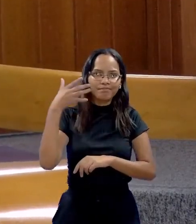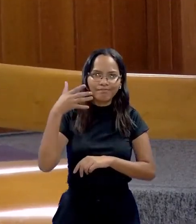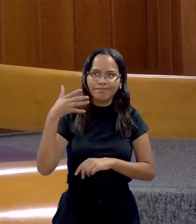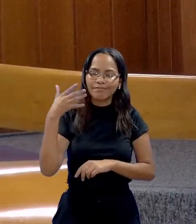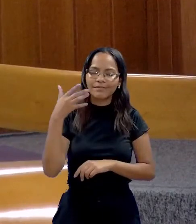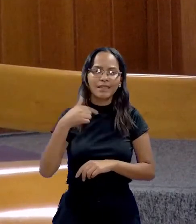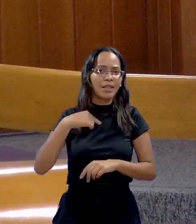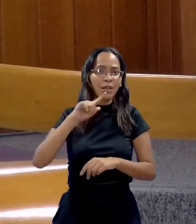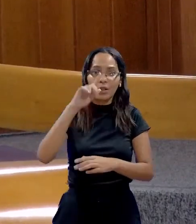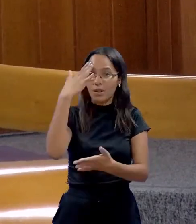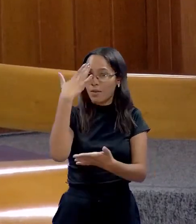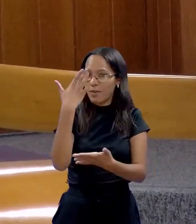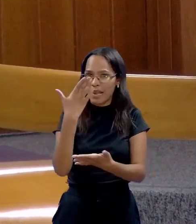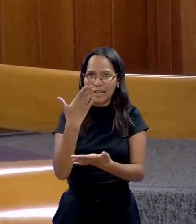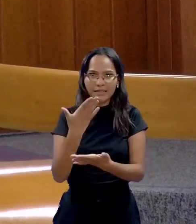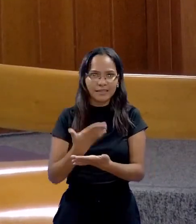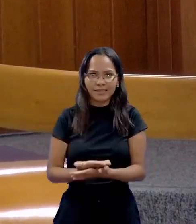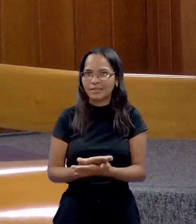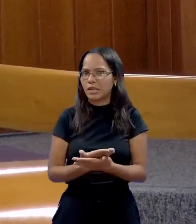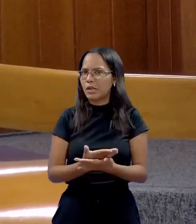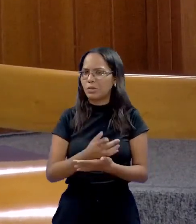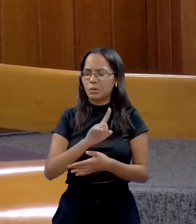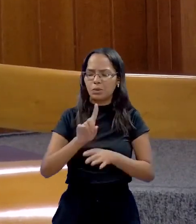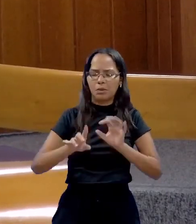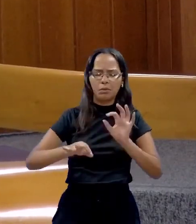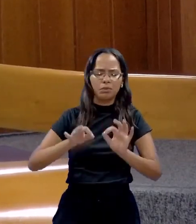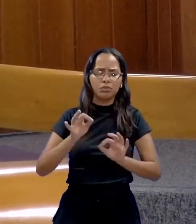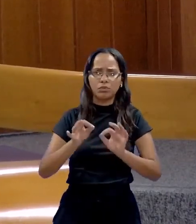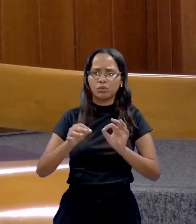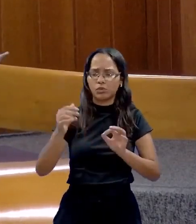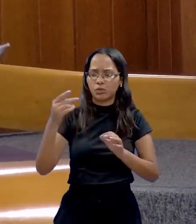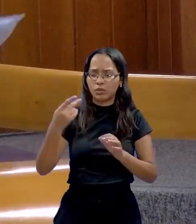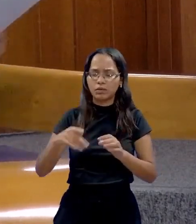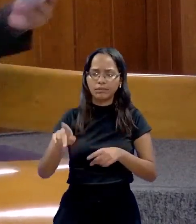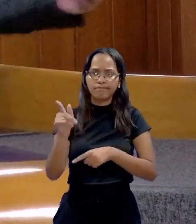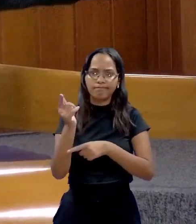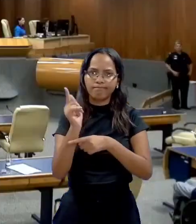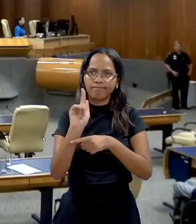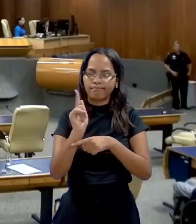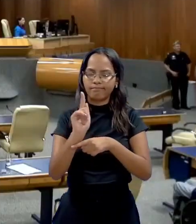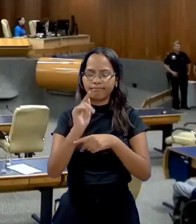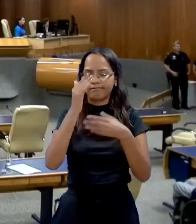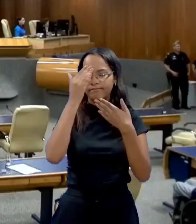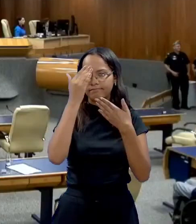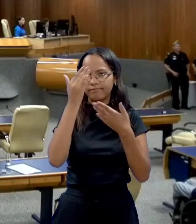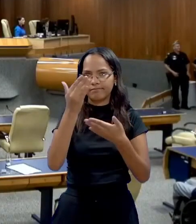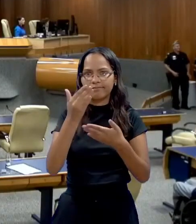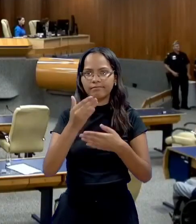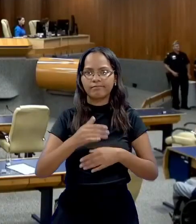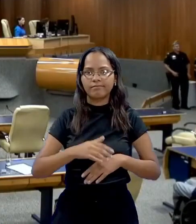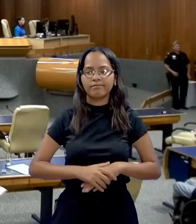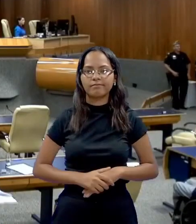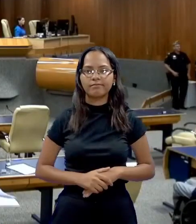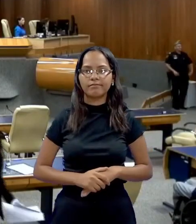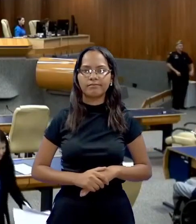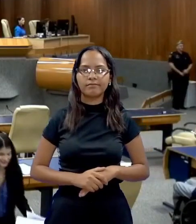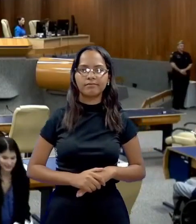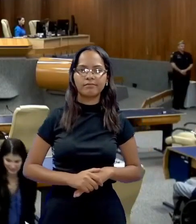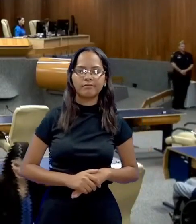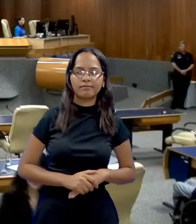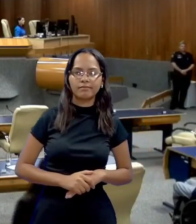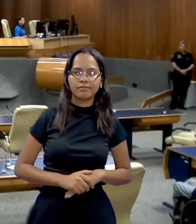aceito injustiça com essa atual gestão. Muito obrigado, senhor presidente. Inversão.